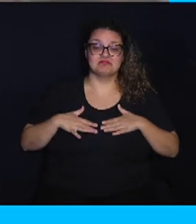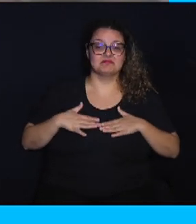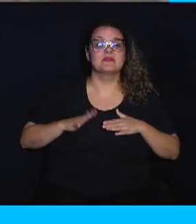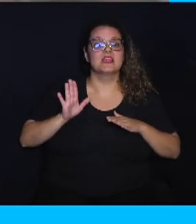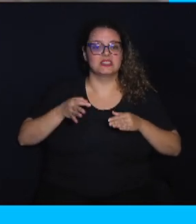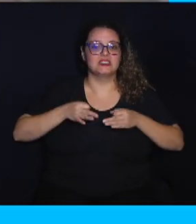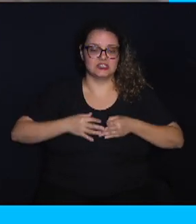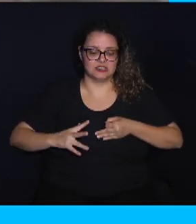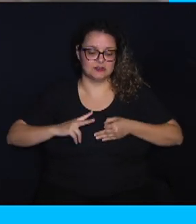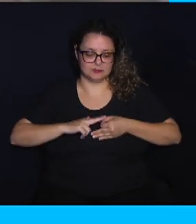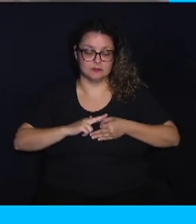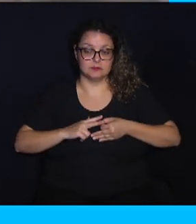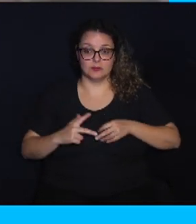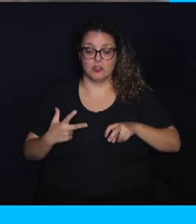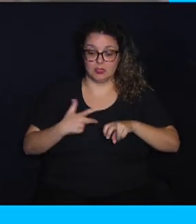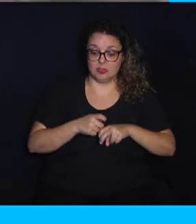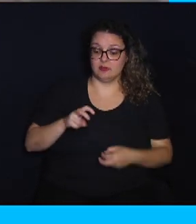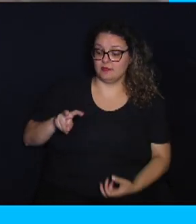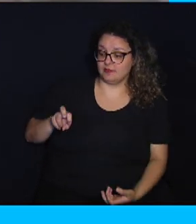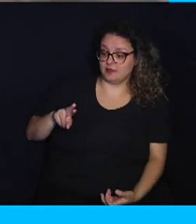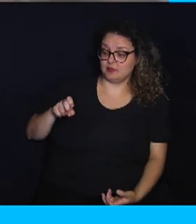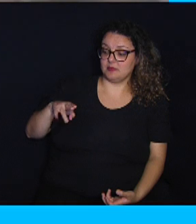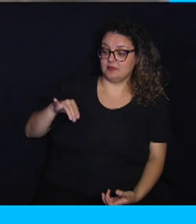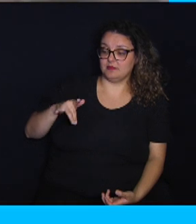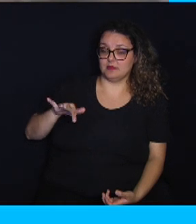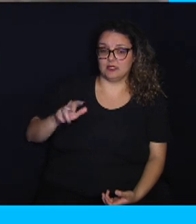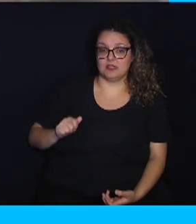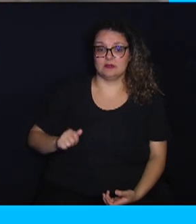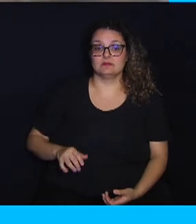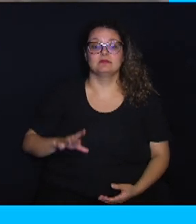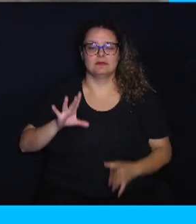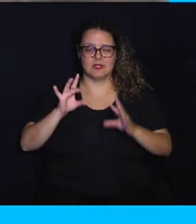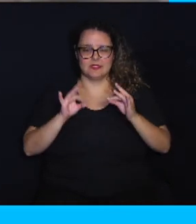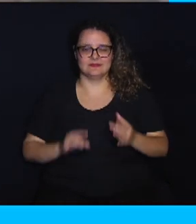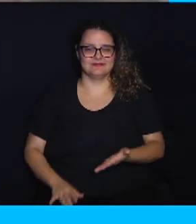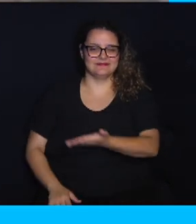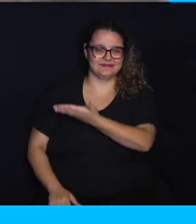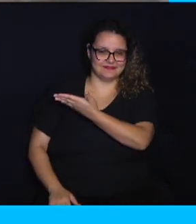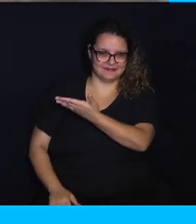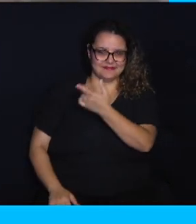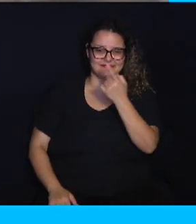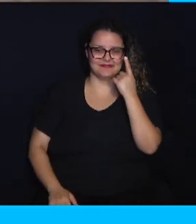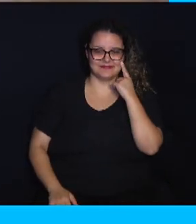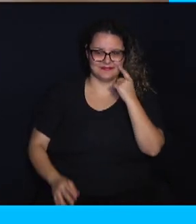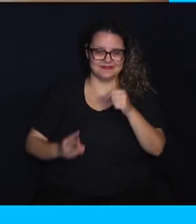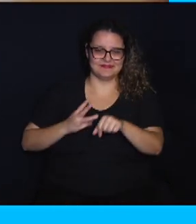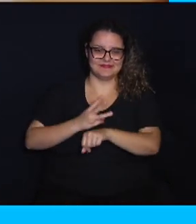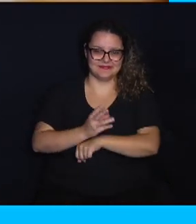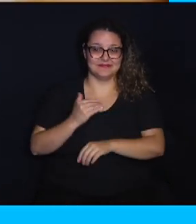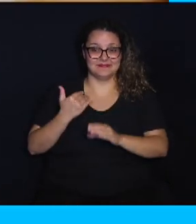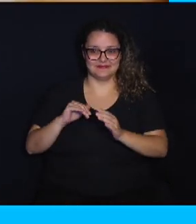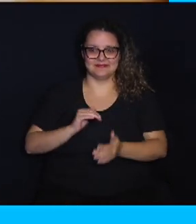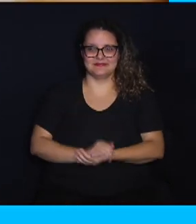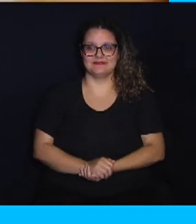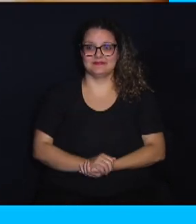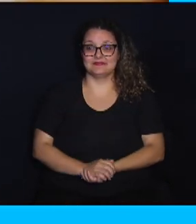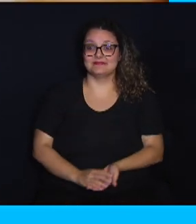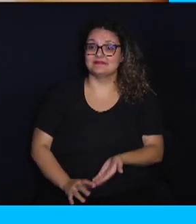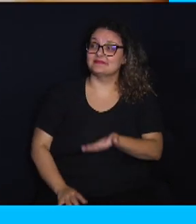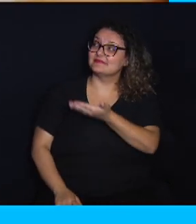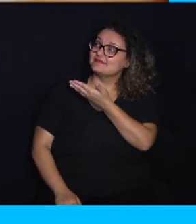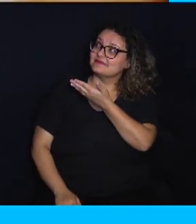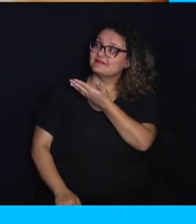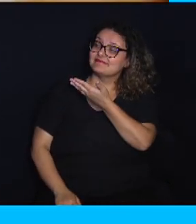e vermifugada. Para mais detalhes, é só falar com a Débora pelo WhatsApp ou e-mail. O Cenoura é